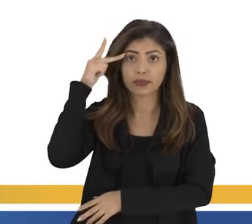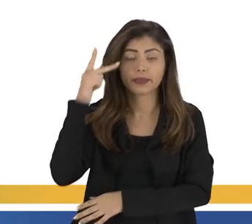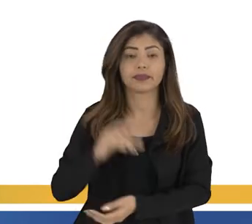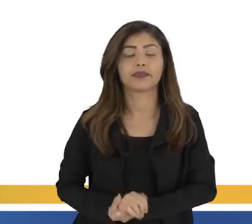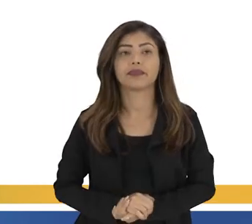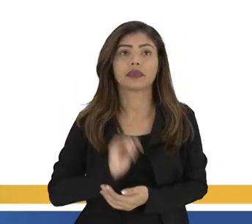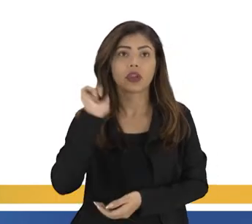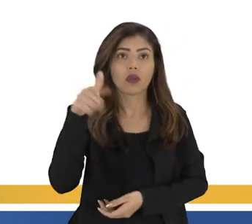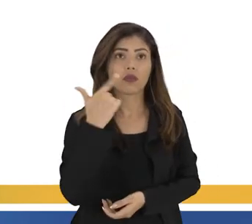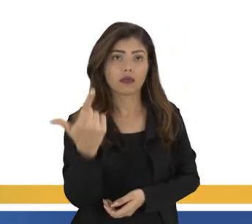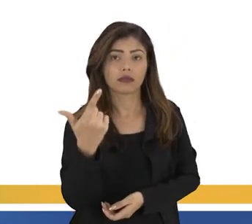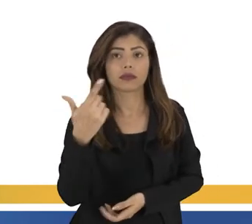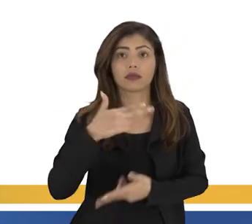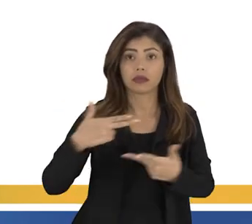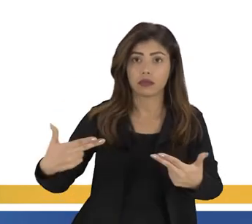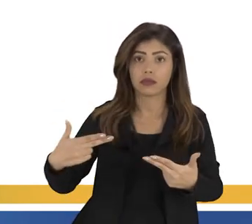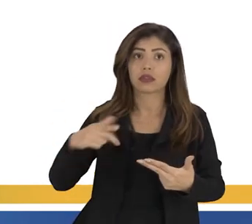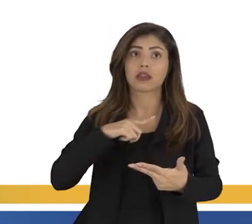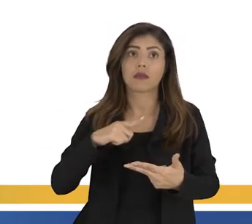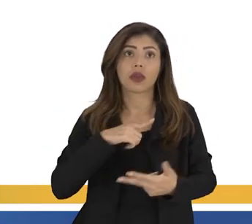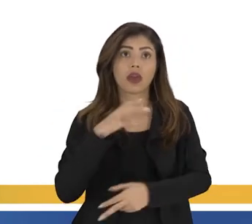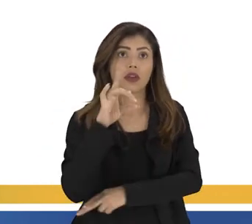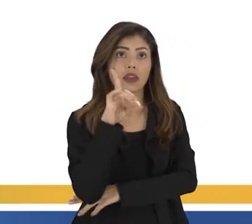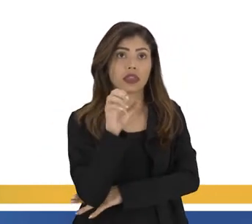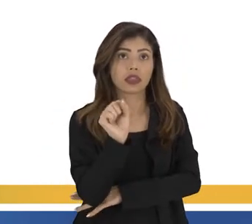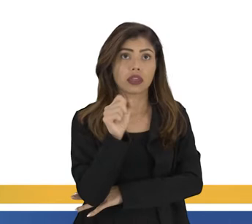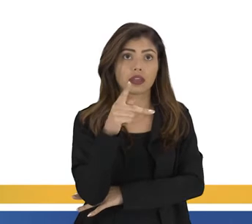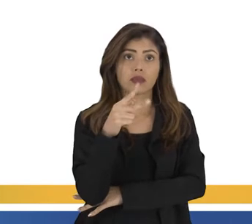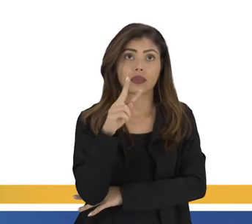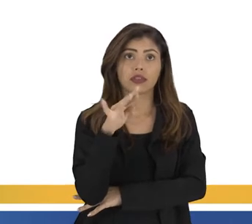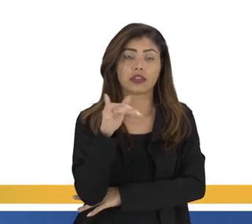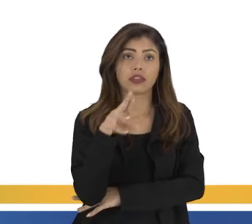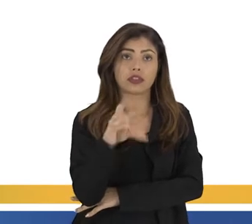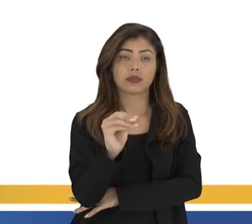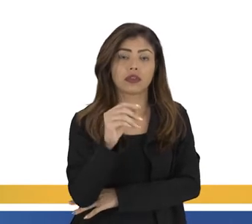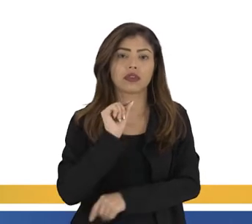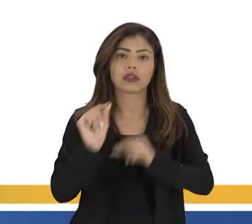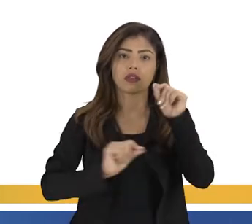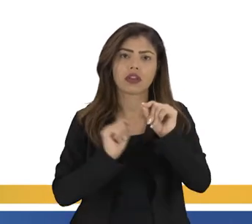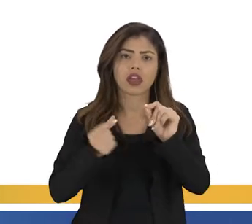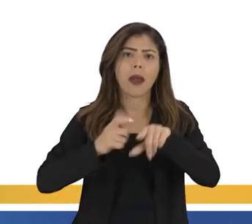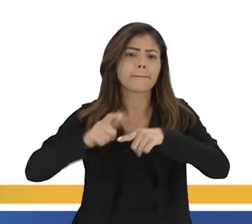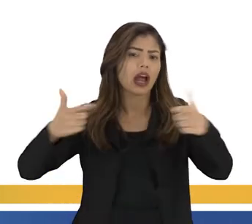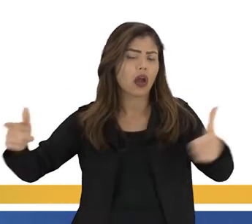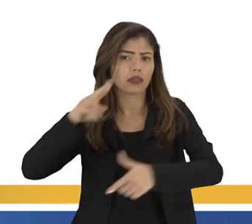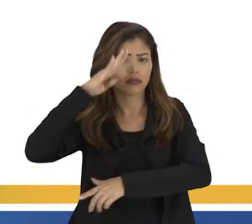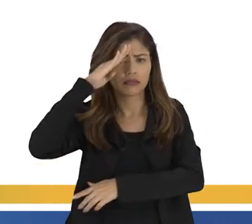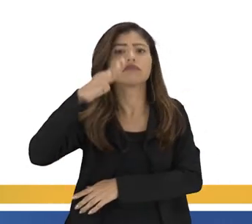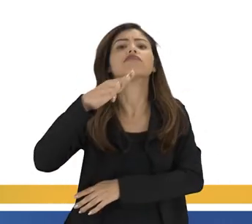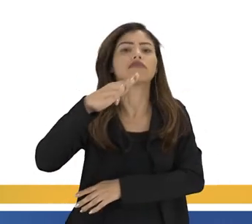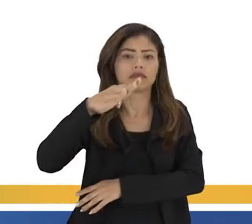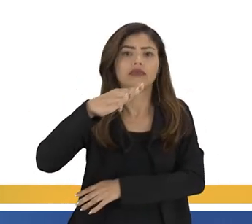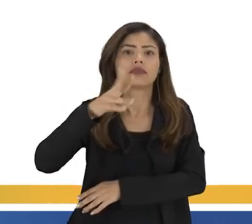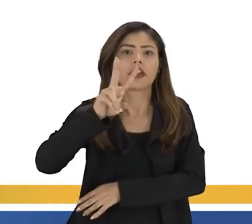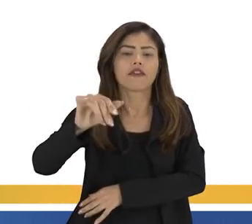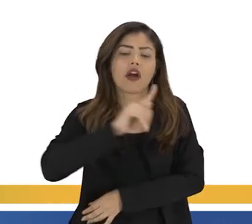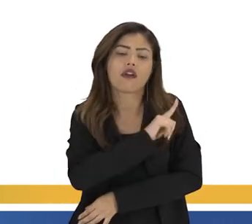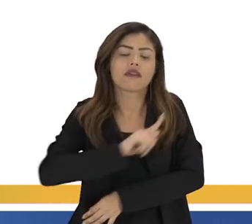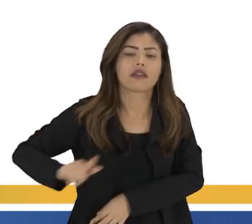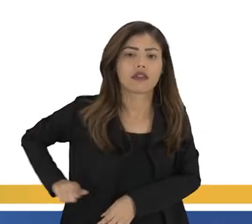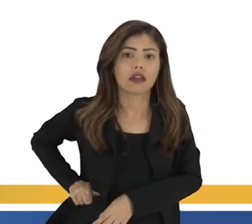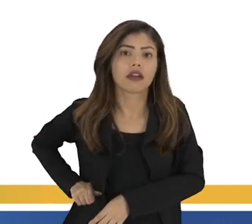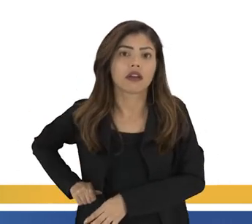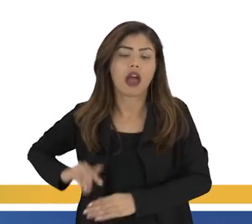um outro ponto a questão do despotismo ou seja ele é a maior autoridade e ele vai